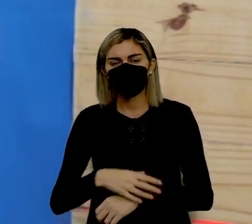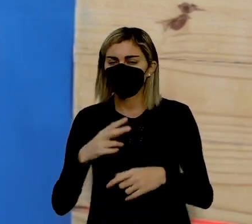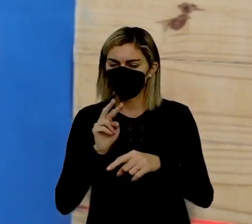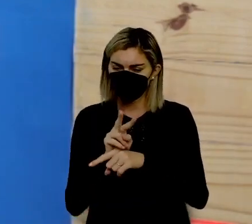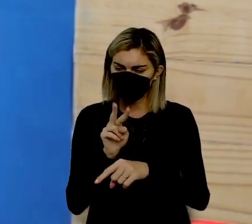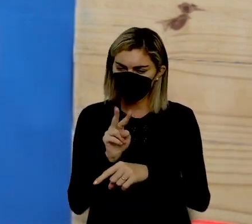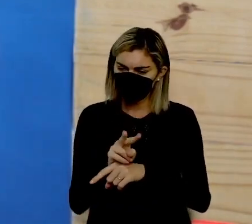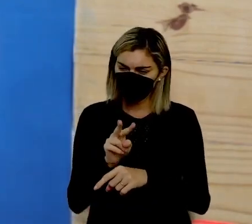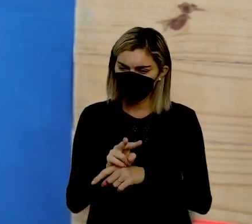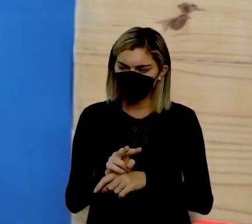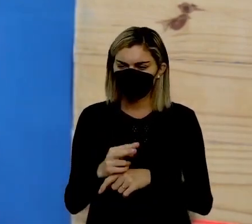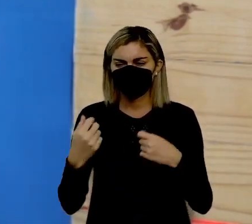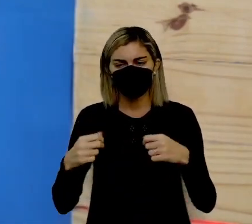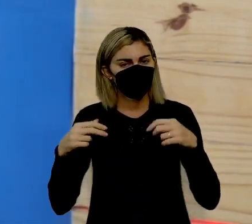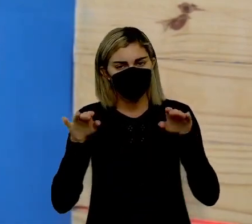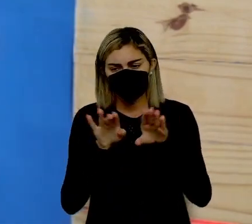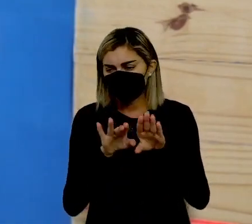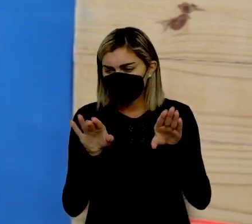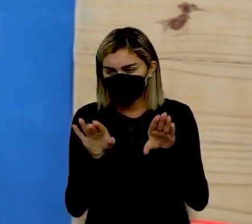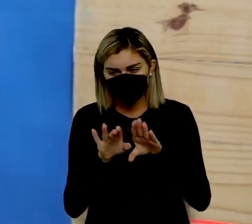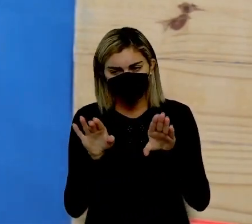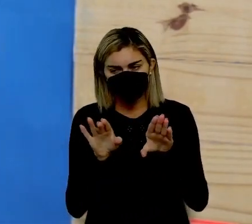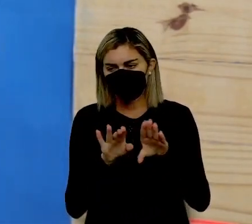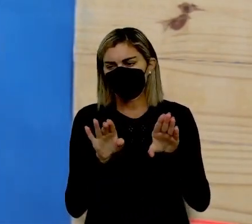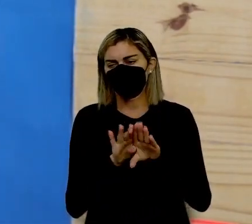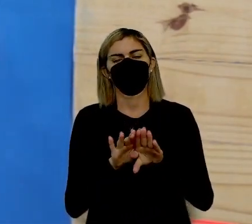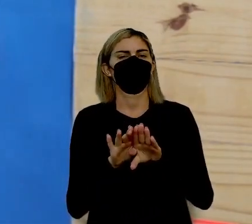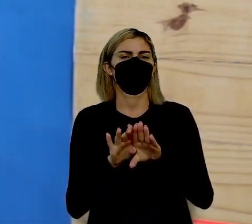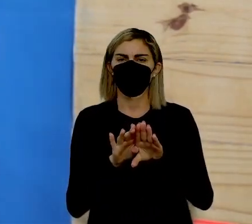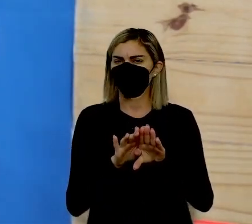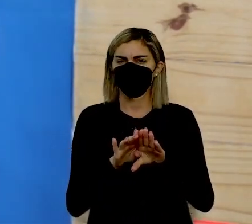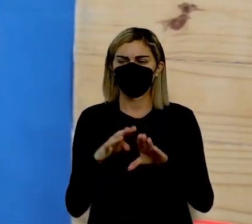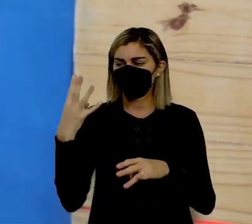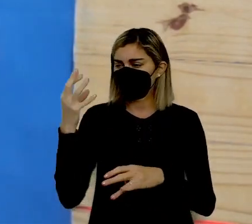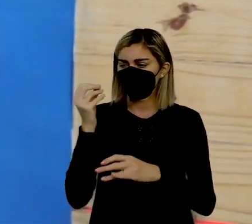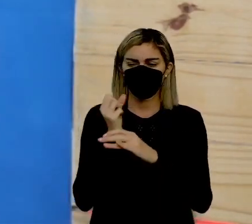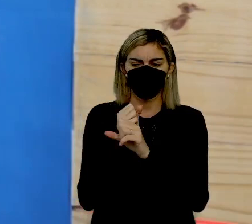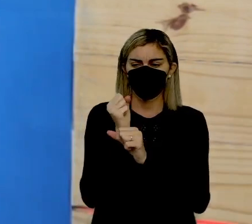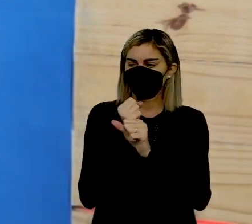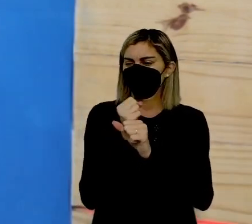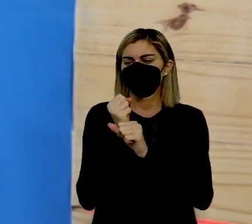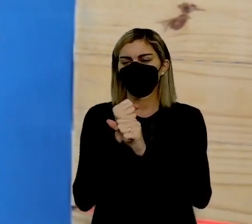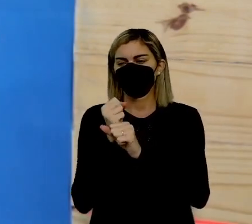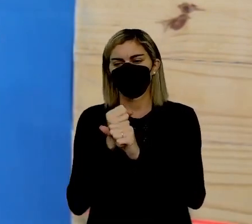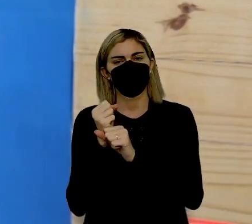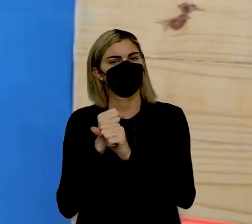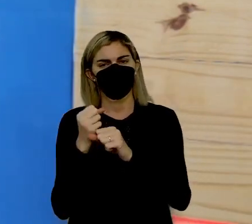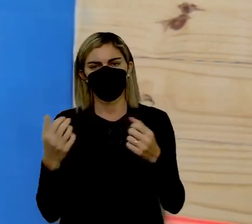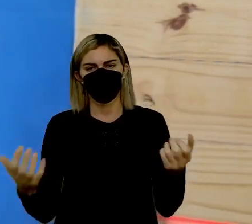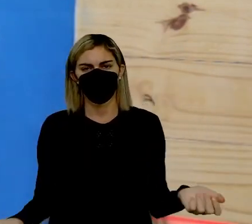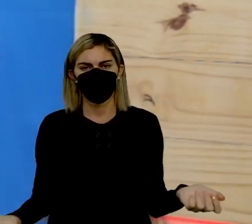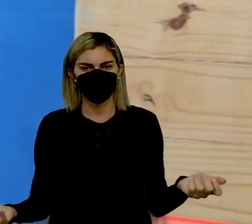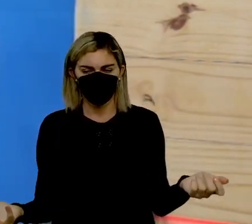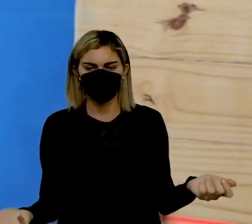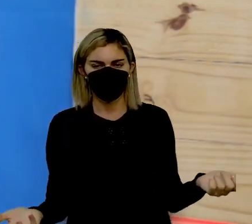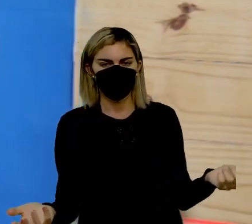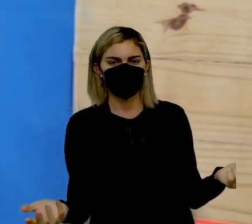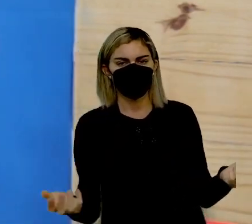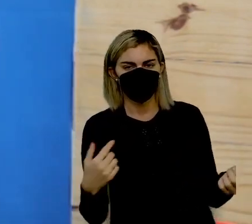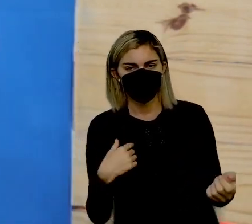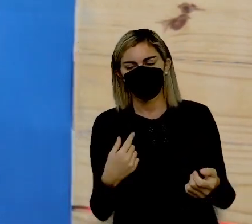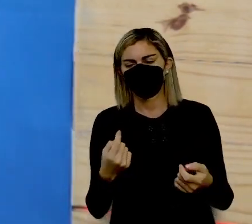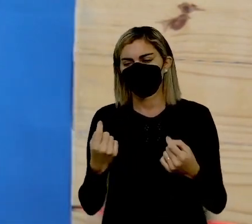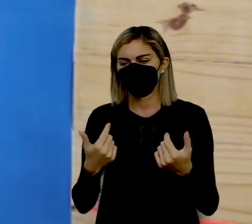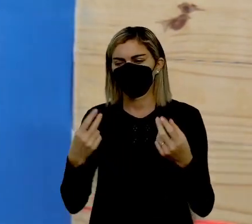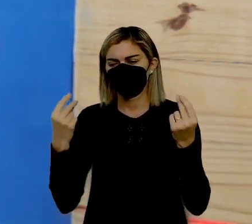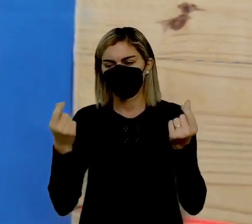conservar, diz que é igual. O cara é igual há 40 anos. Minha nossa, tranquilidade. Ainda bem que a sogra morreu. Então,